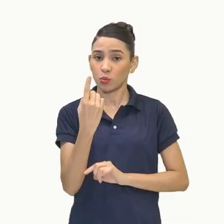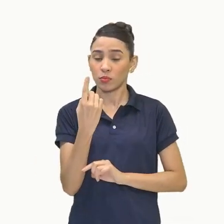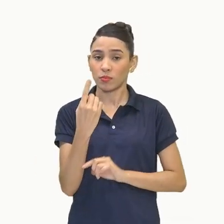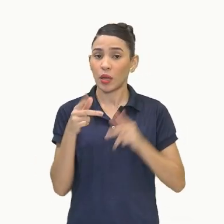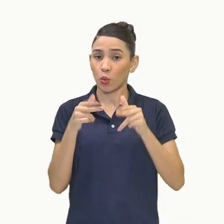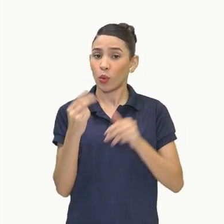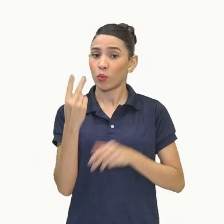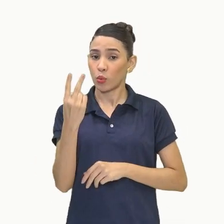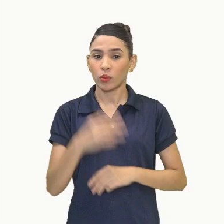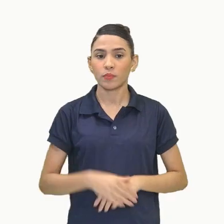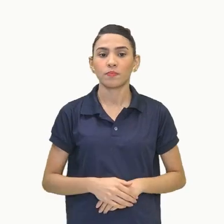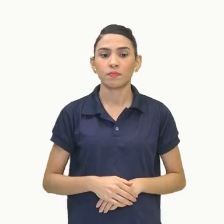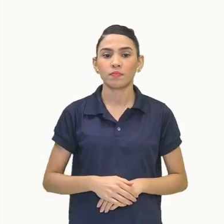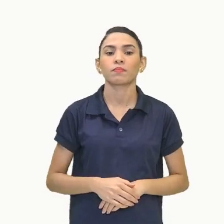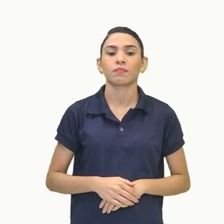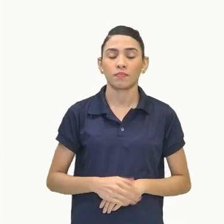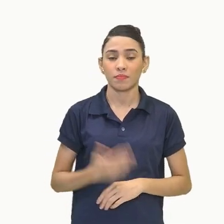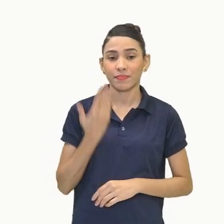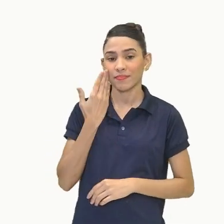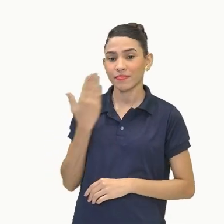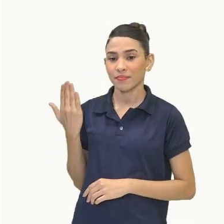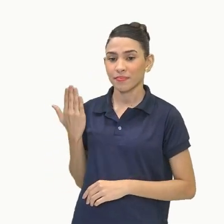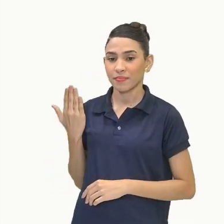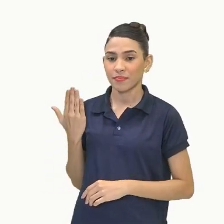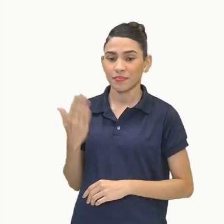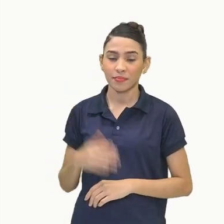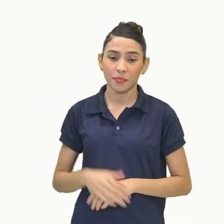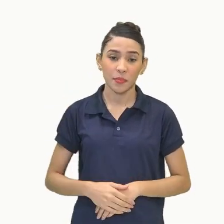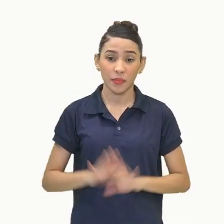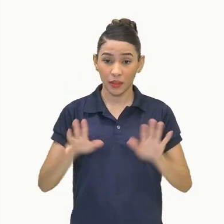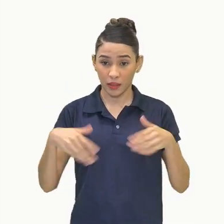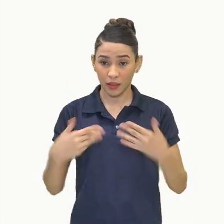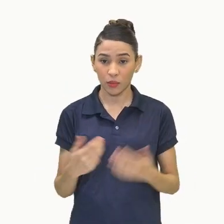centenas, 6 dezenas e 7 unidades. Ou seja,